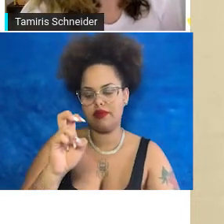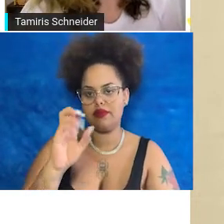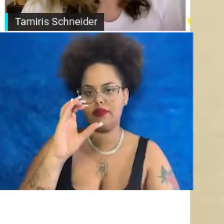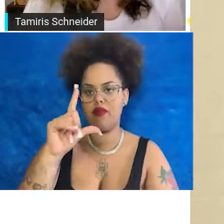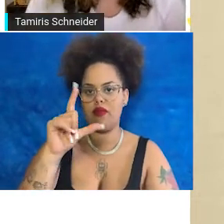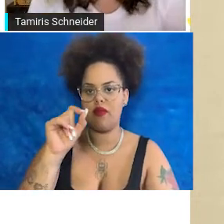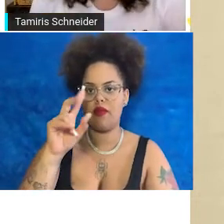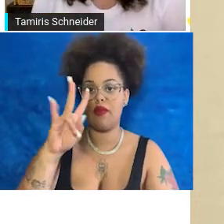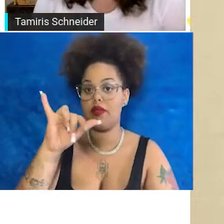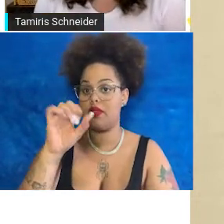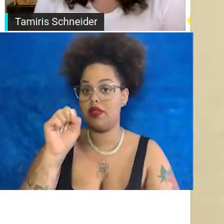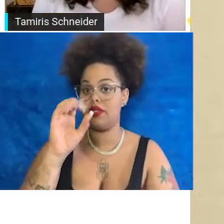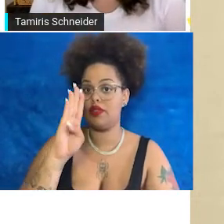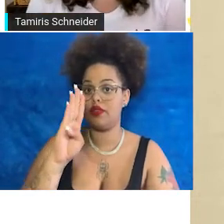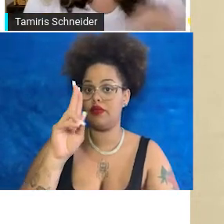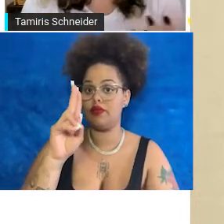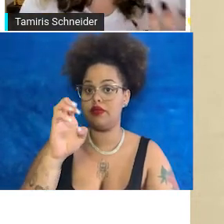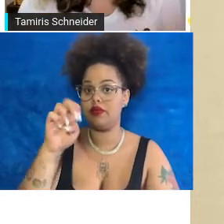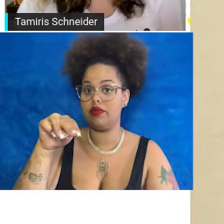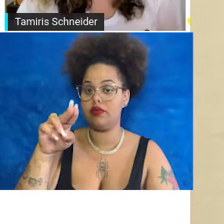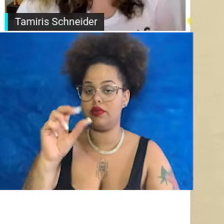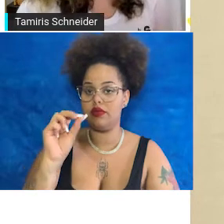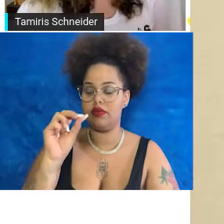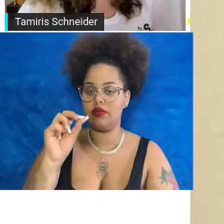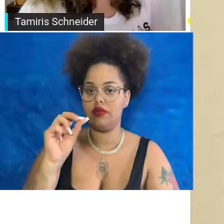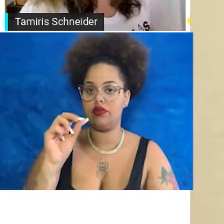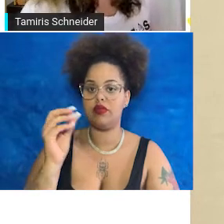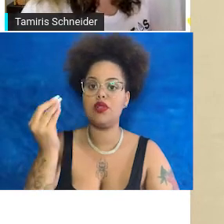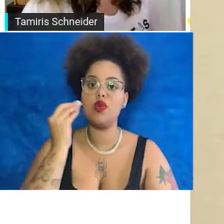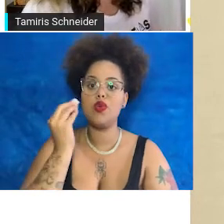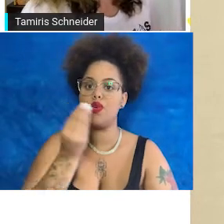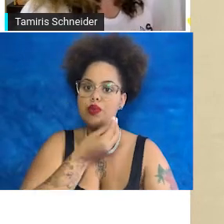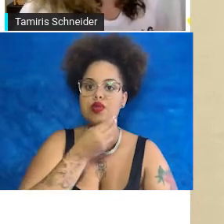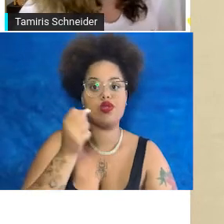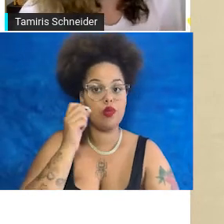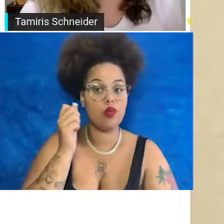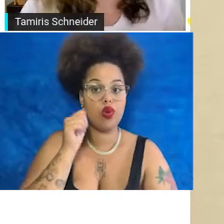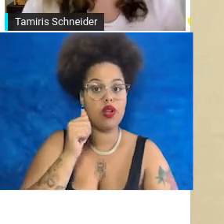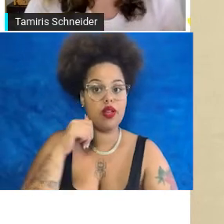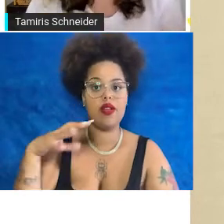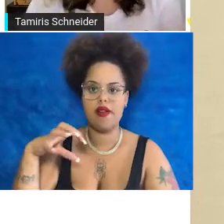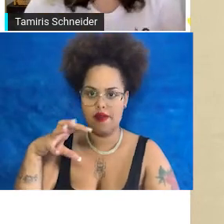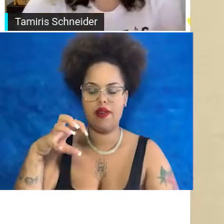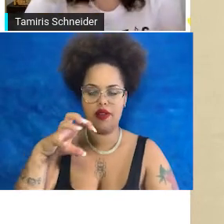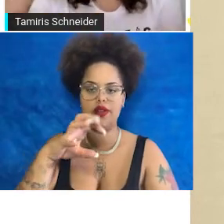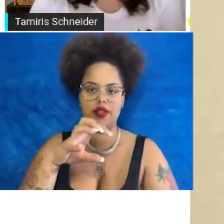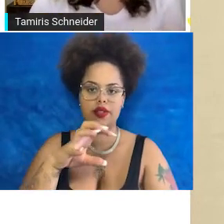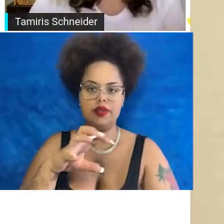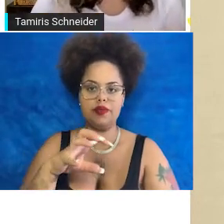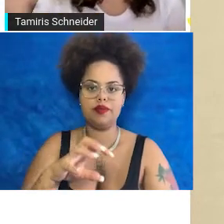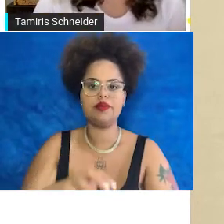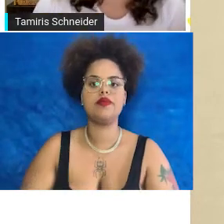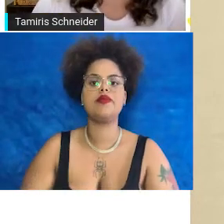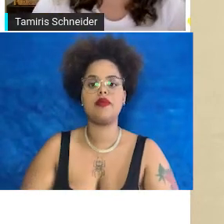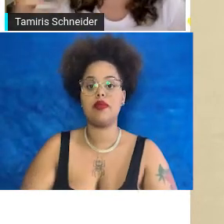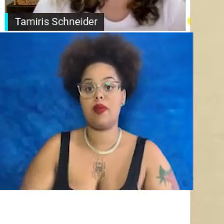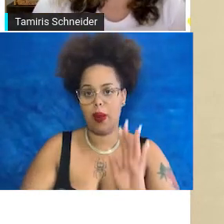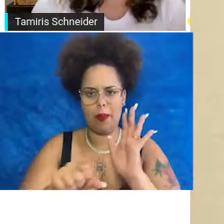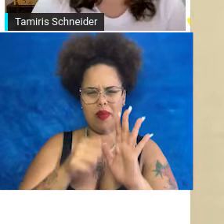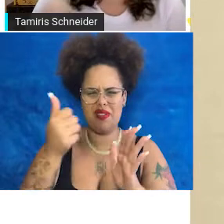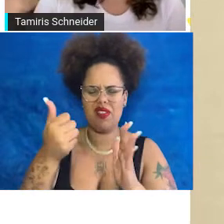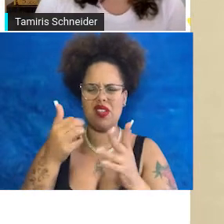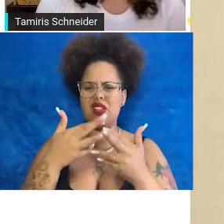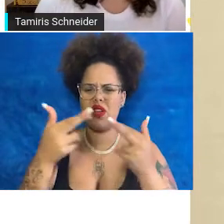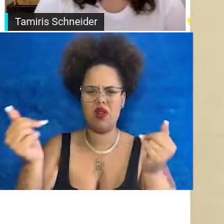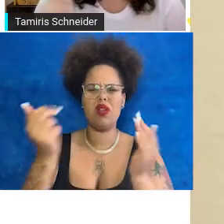Clóvis Bueno, nesse filme que está aí na tela, que é O Beijo da Mulher-Aranha. Então, também, primeira vez que realmente alguém